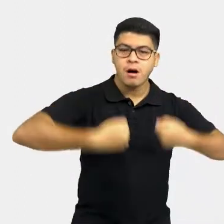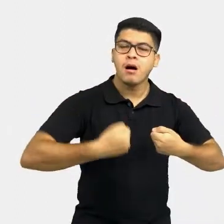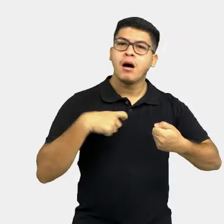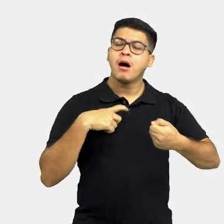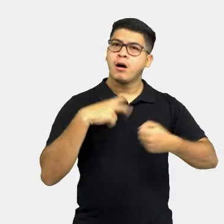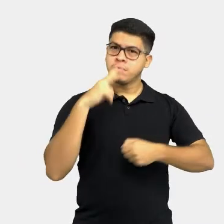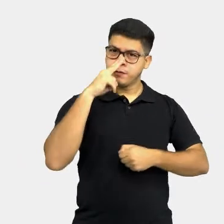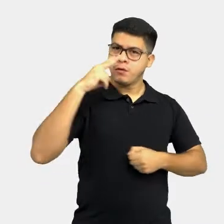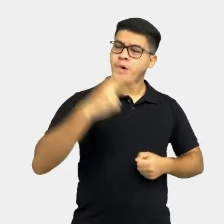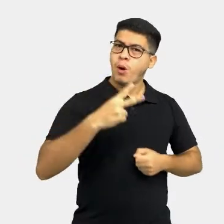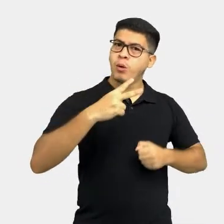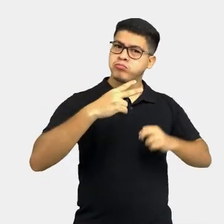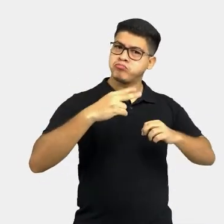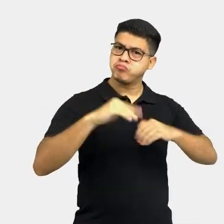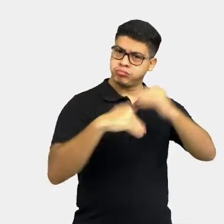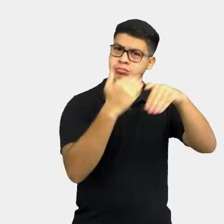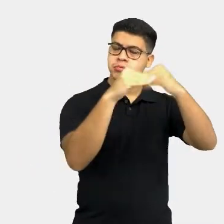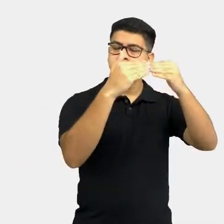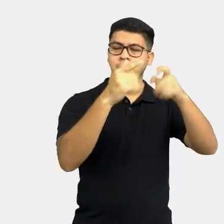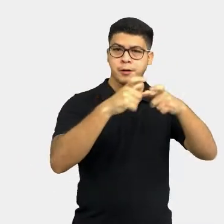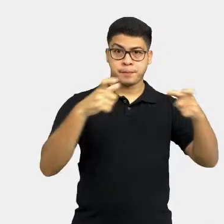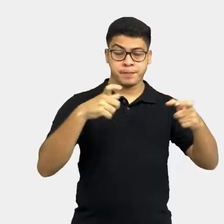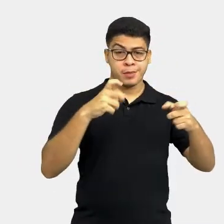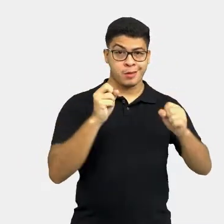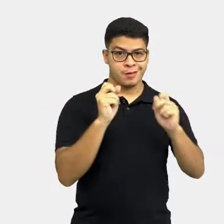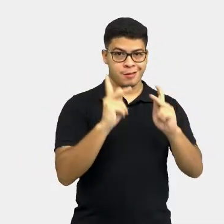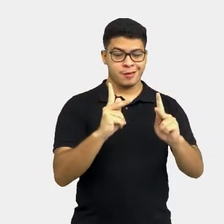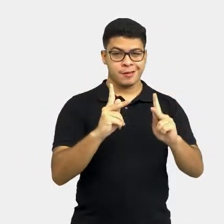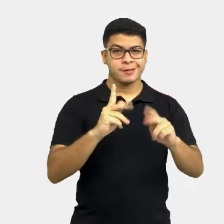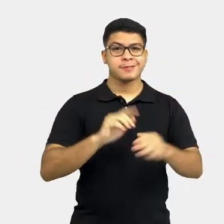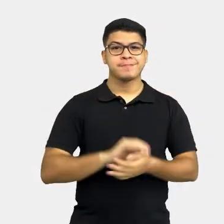do capitalismo financeiro. Tá bom, pessoal?